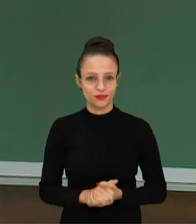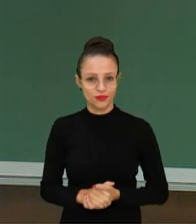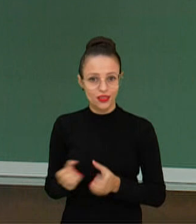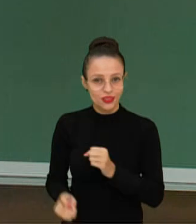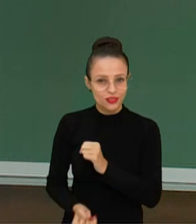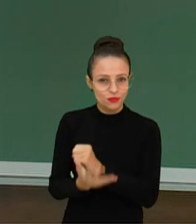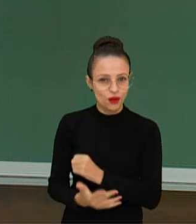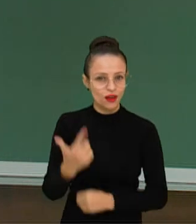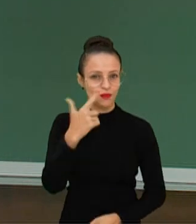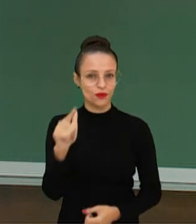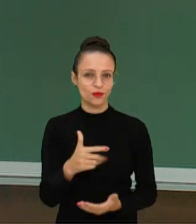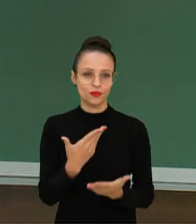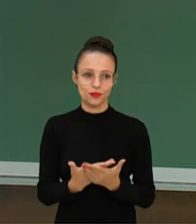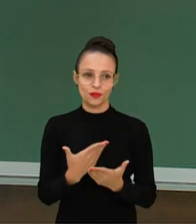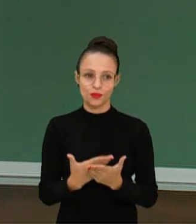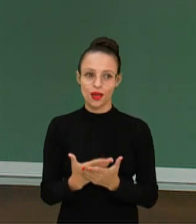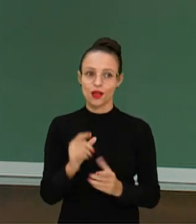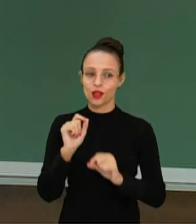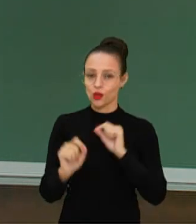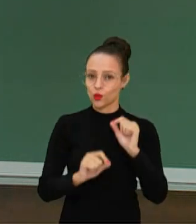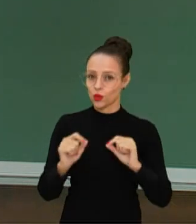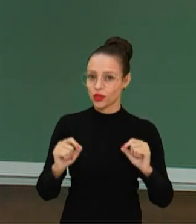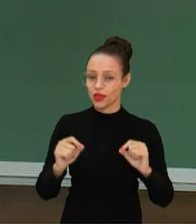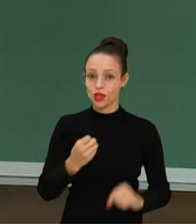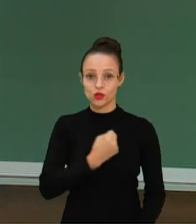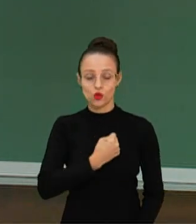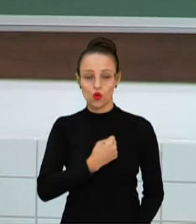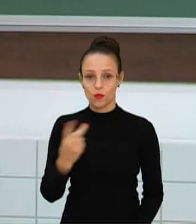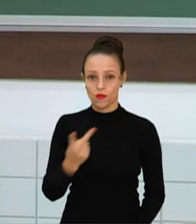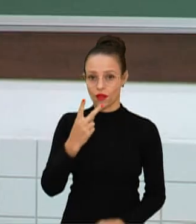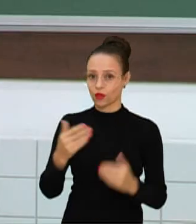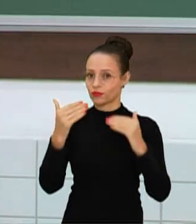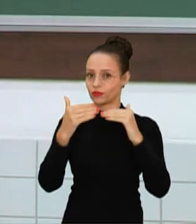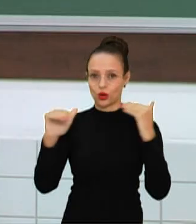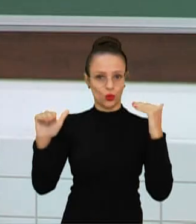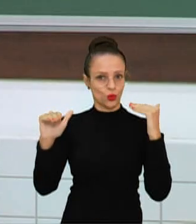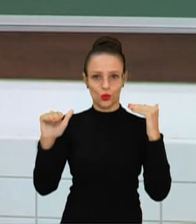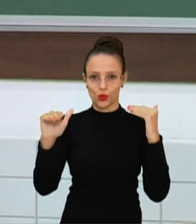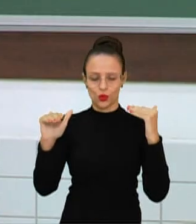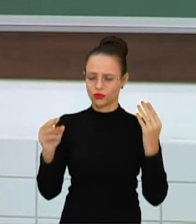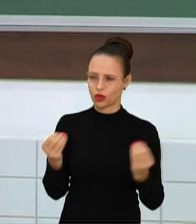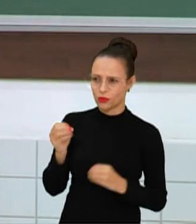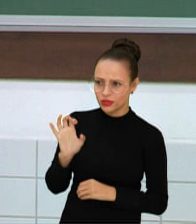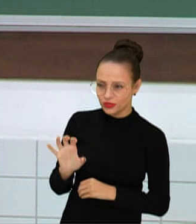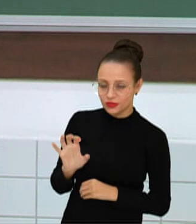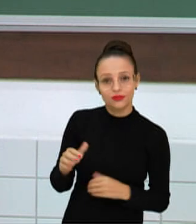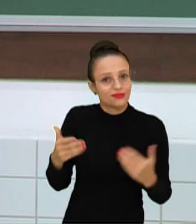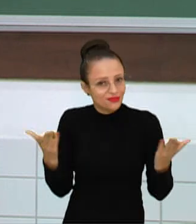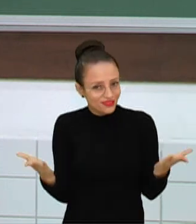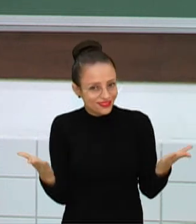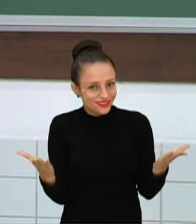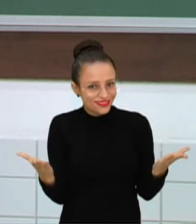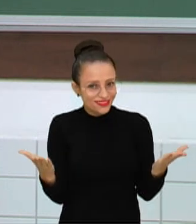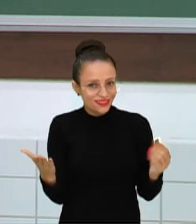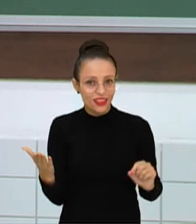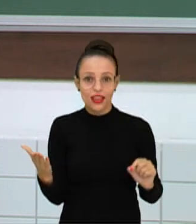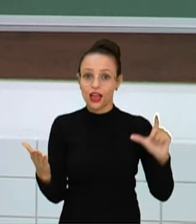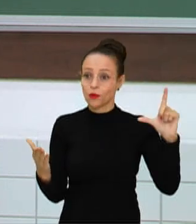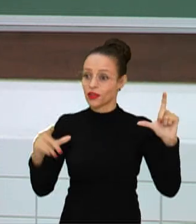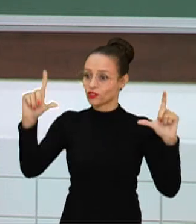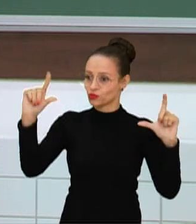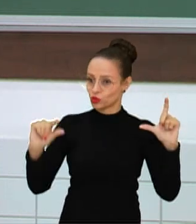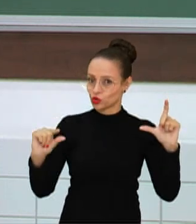da próxima aula. Grandezas não proporcionais. Como assim, professora? Ué, quando uma aumenta, outra